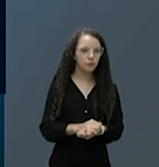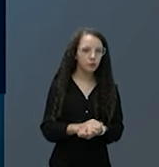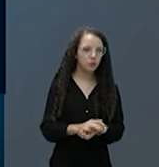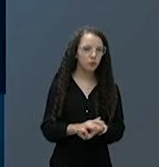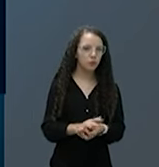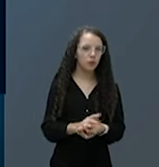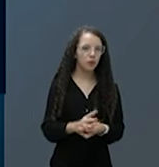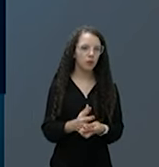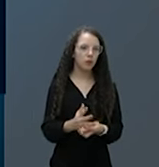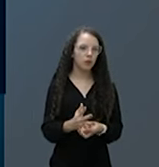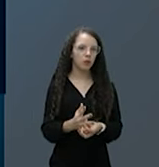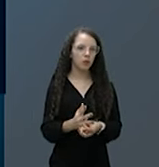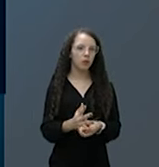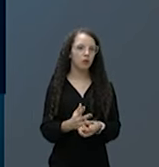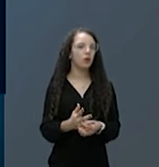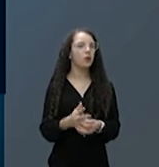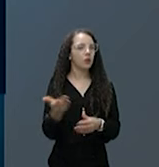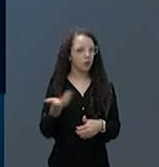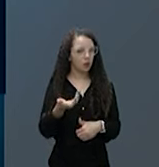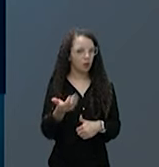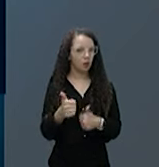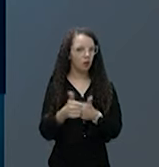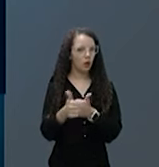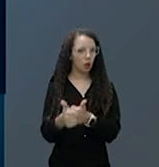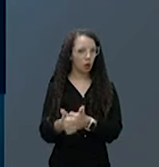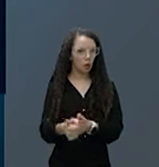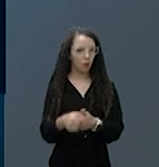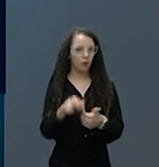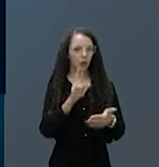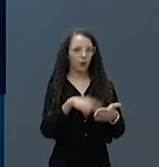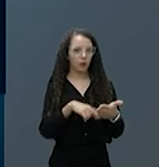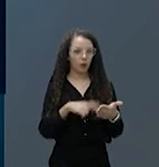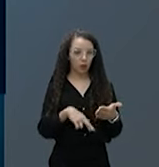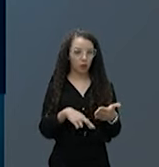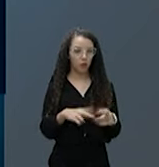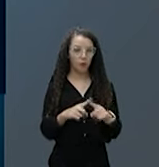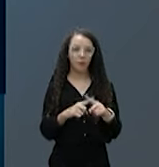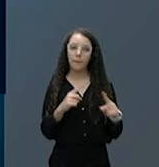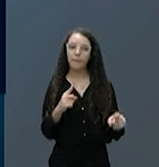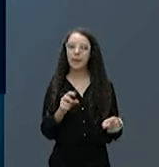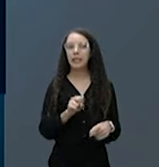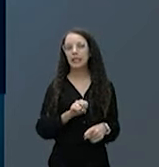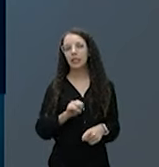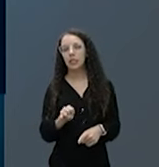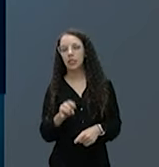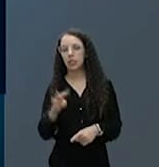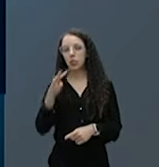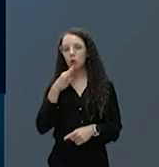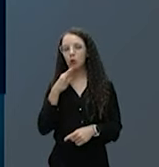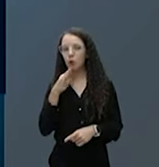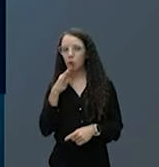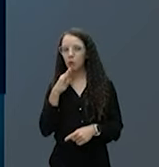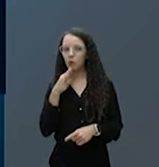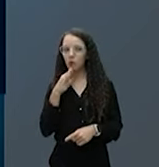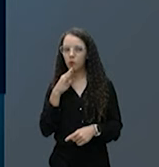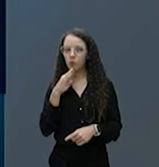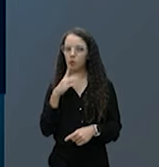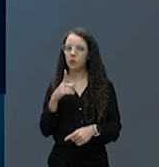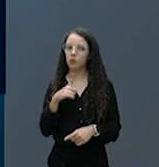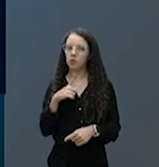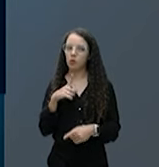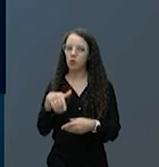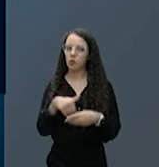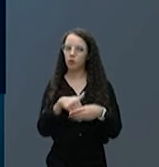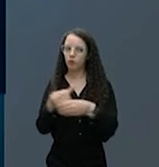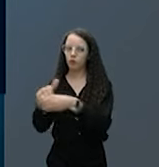era acompanhar o eminente relator. Mas nessa questão de conhecimento que traz o voto vista,